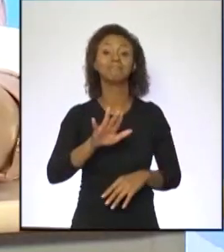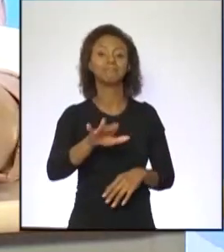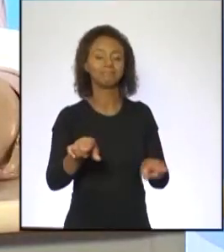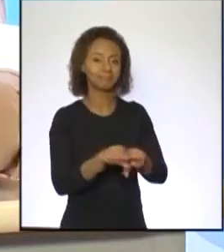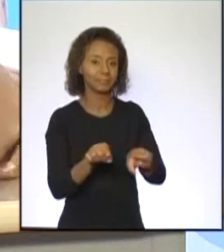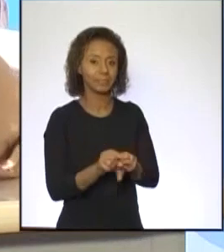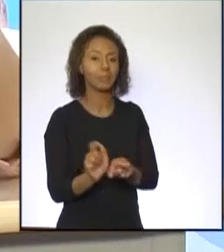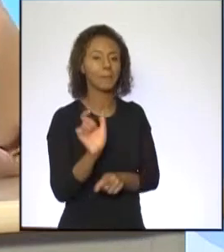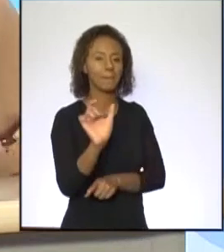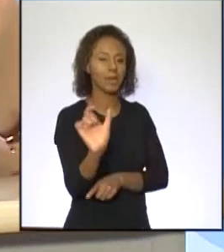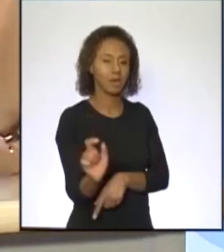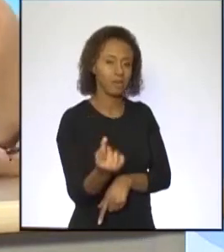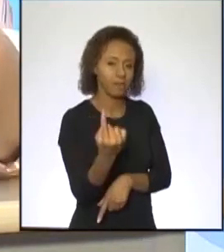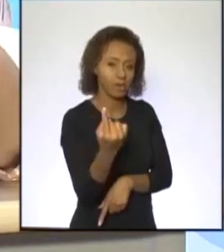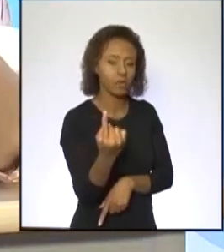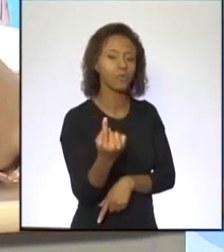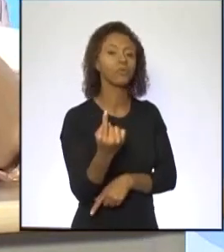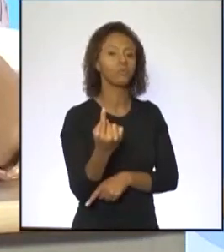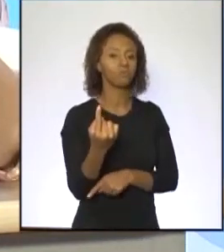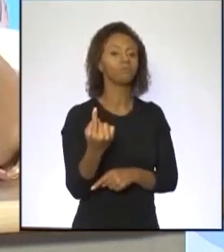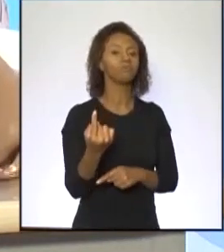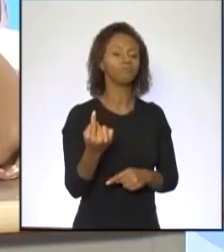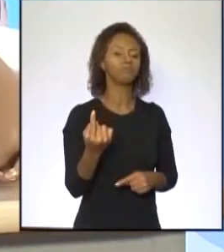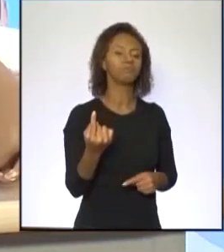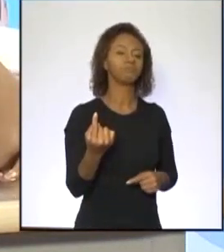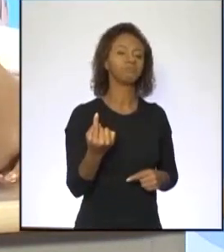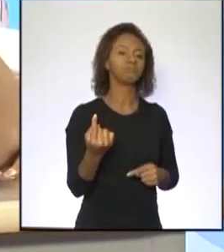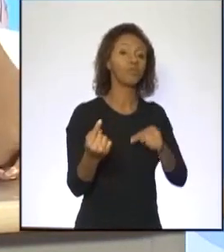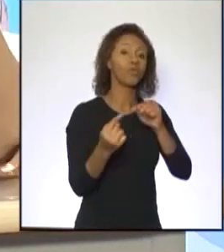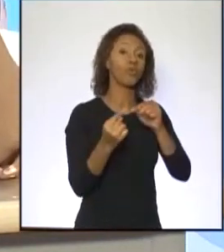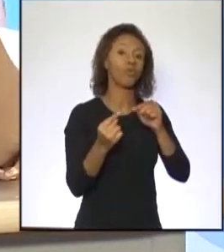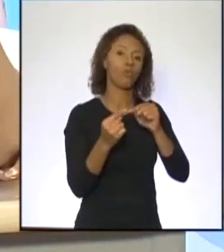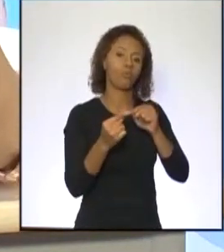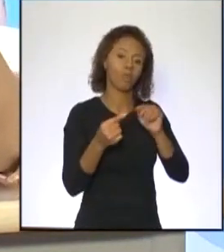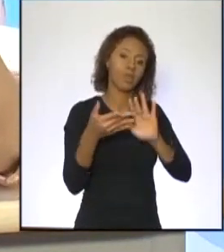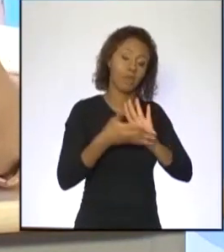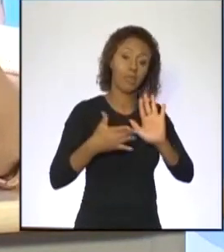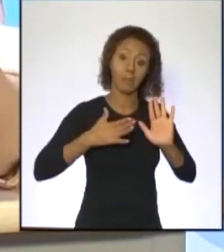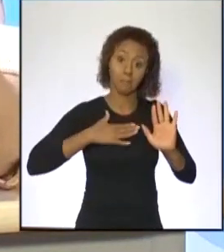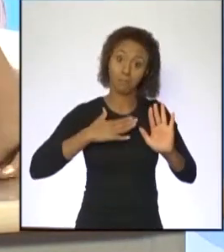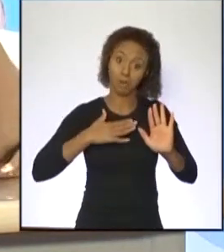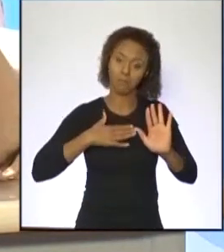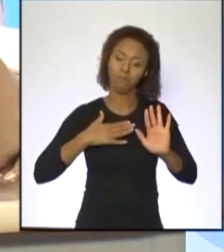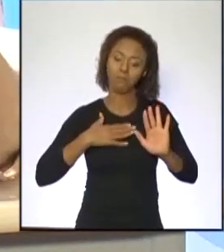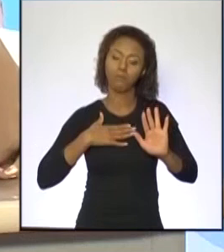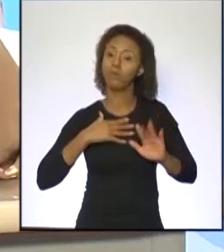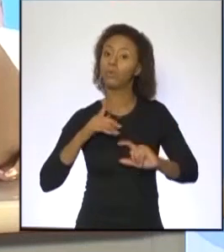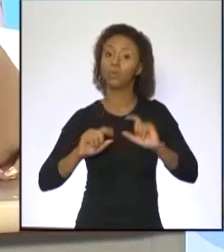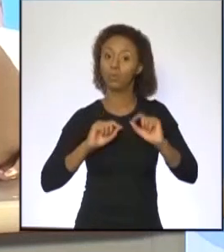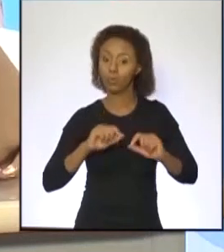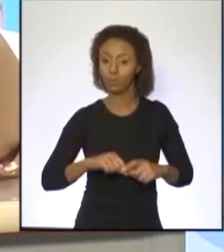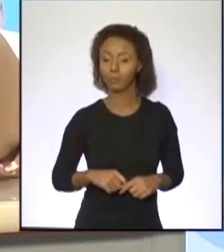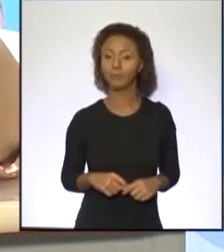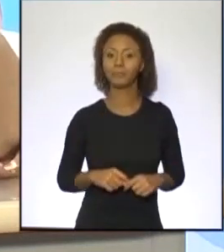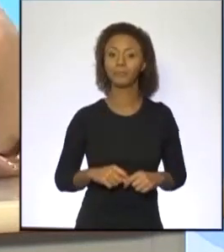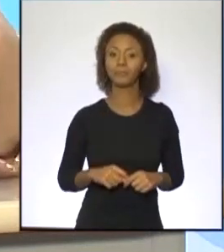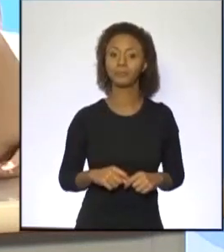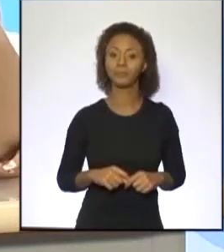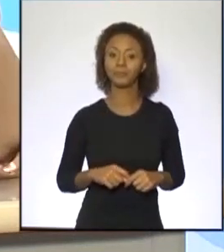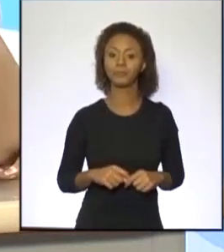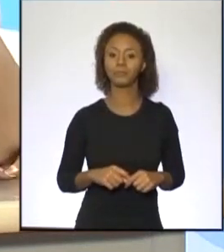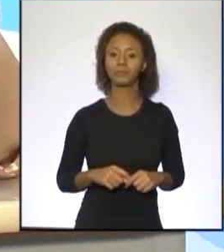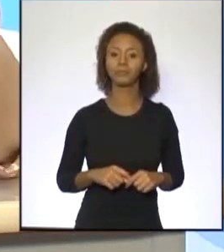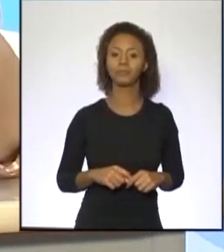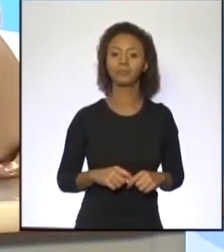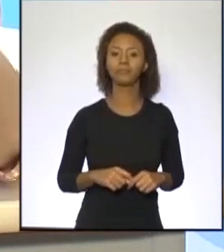que lembra muito, faz muito essa referência de trem, que a mim me chamou muito a atenção, que é um dos